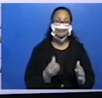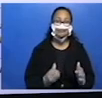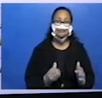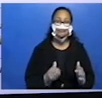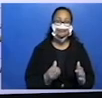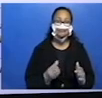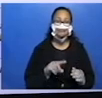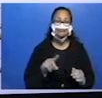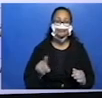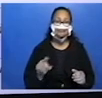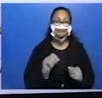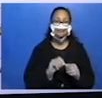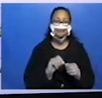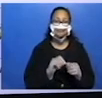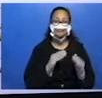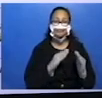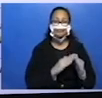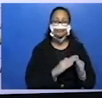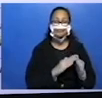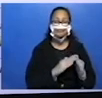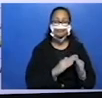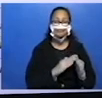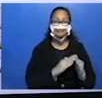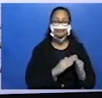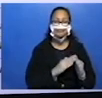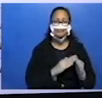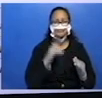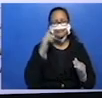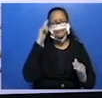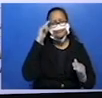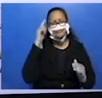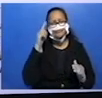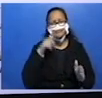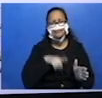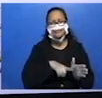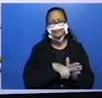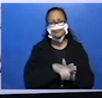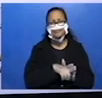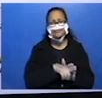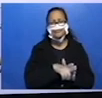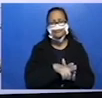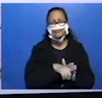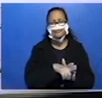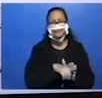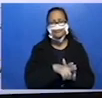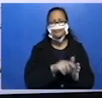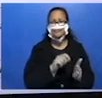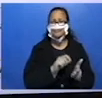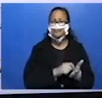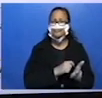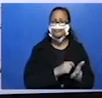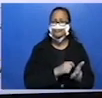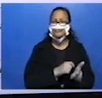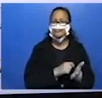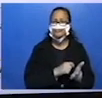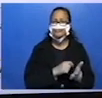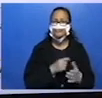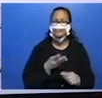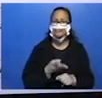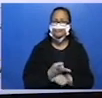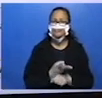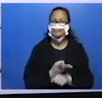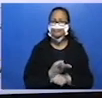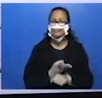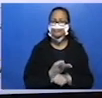vai fazer em casa. Tirar dúvidas, corrigir as atividades e tarefas pelo aplicativo com o